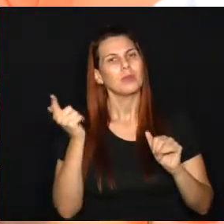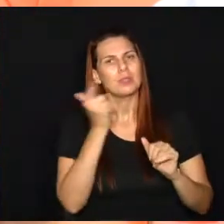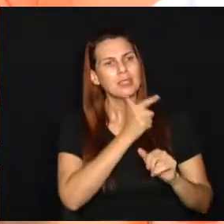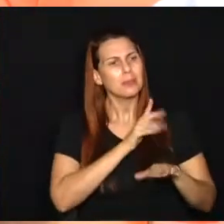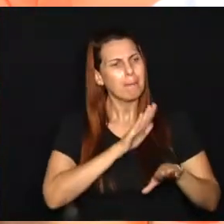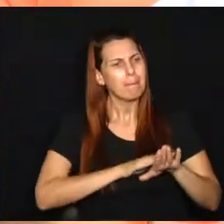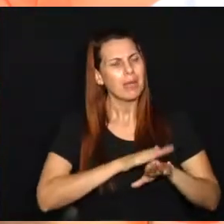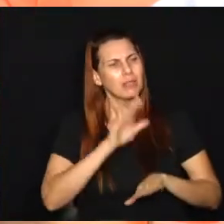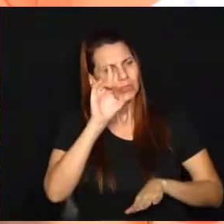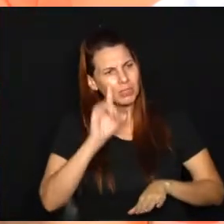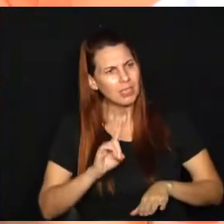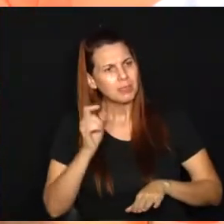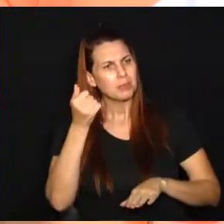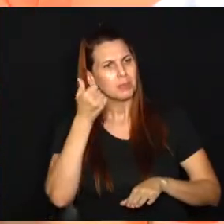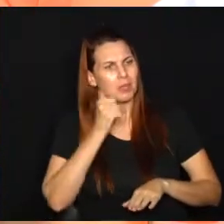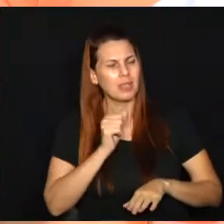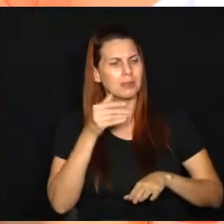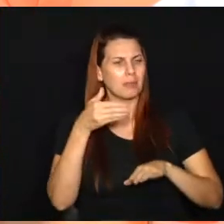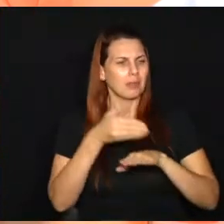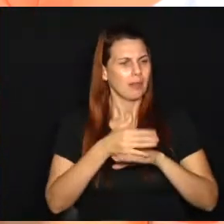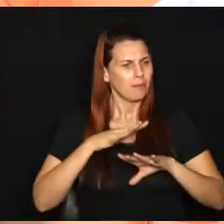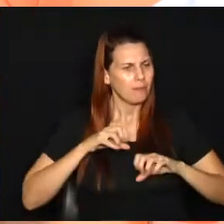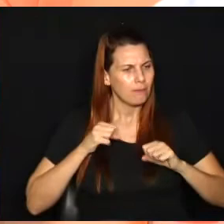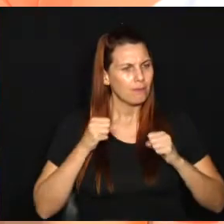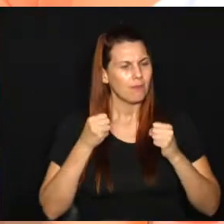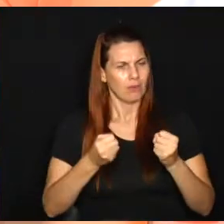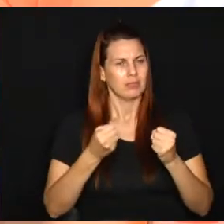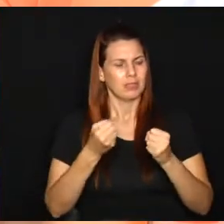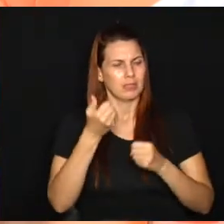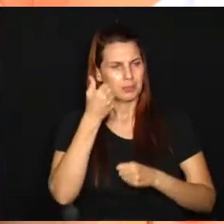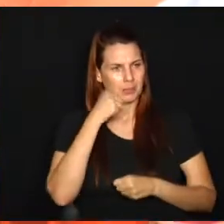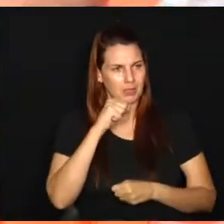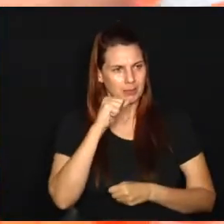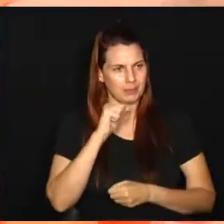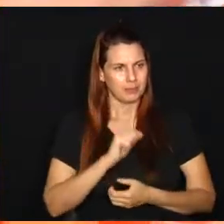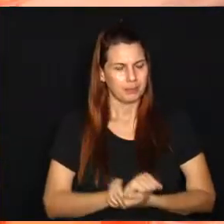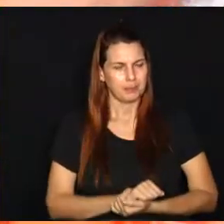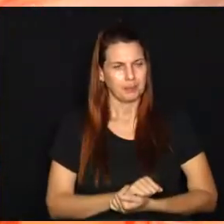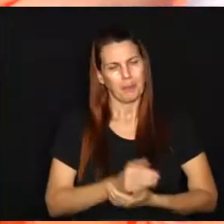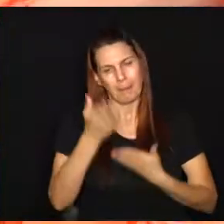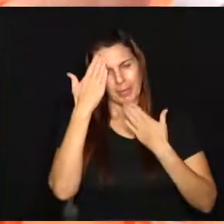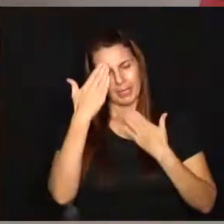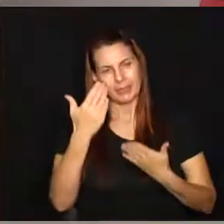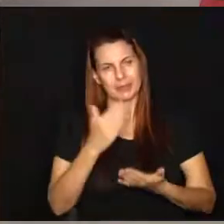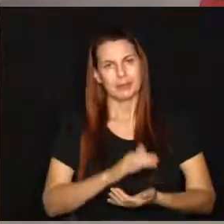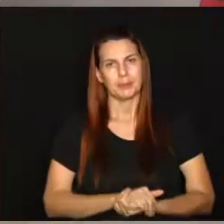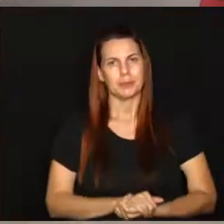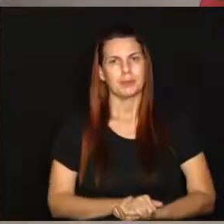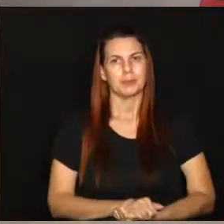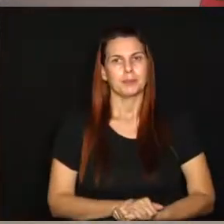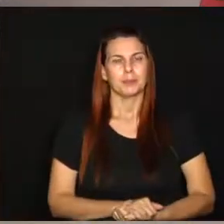mais direitos, mais mulheres, fortalecendo a mulherada. Bom, obrigada.